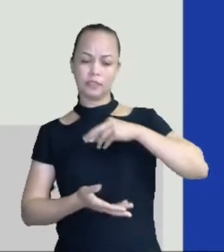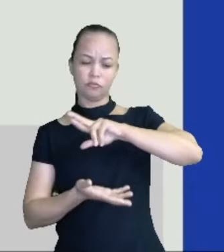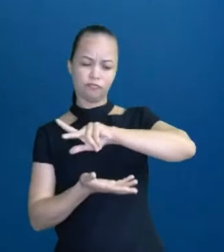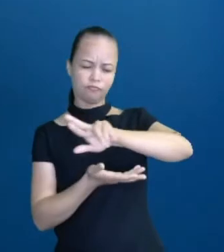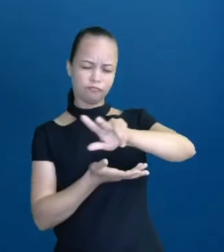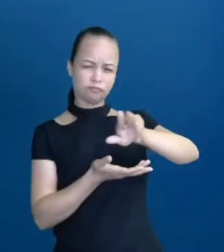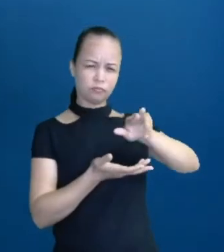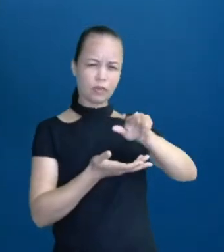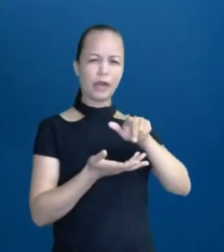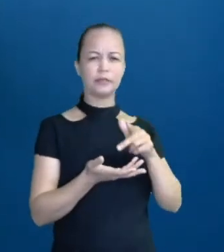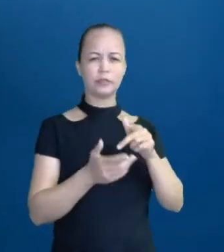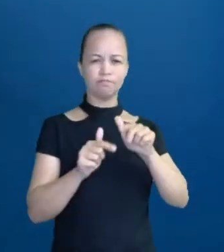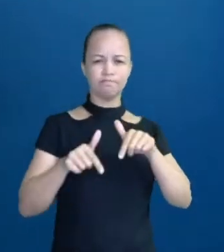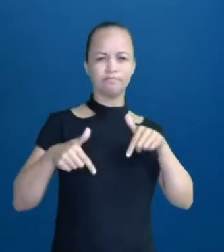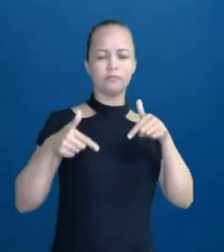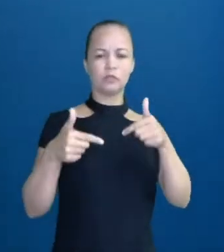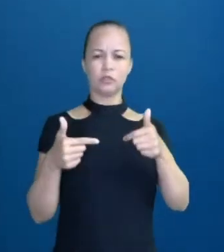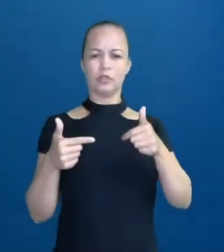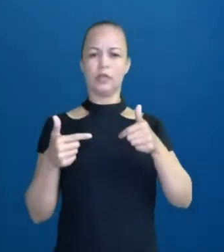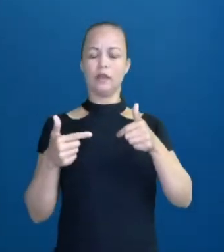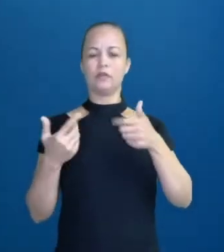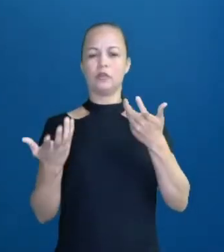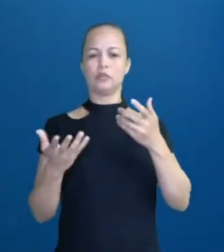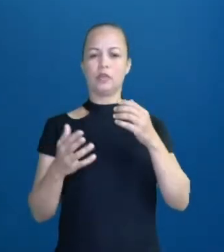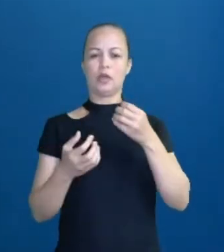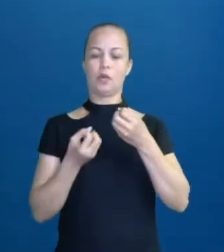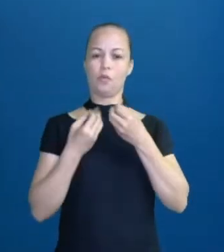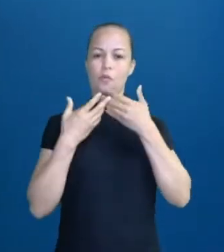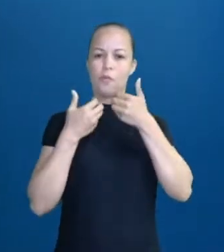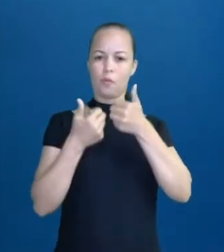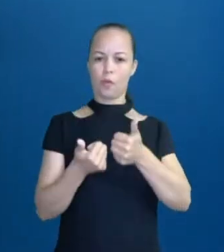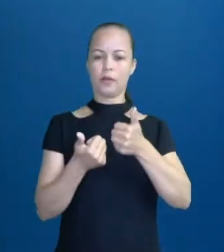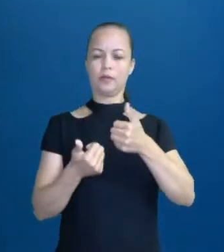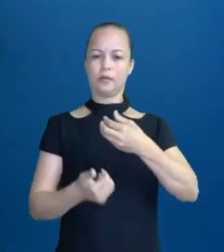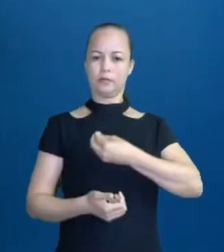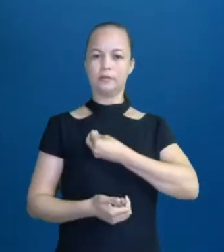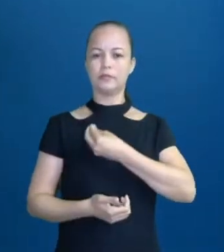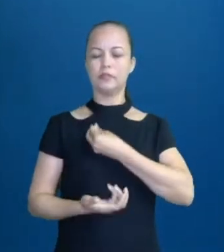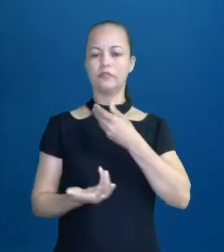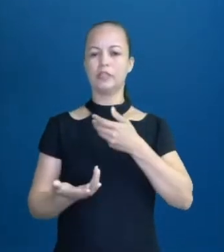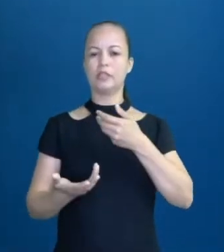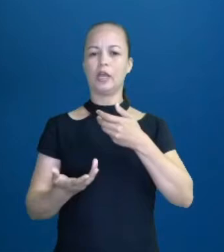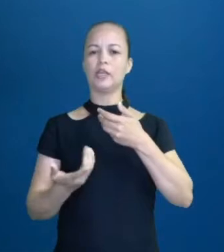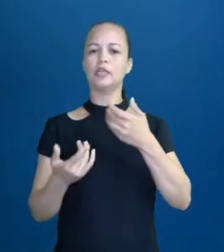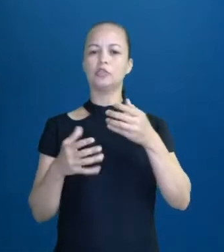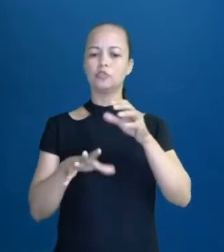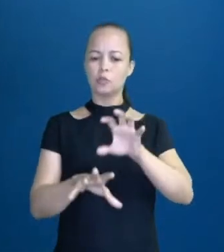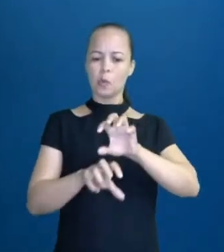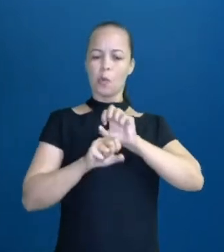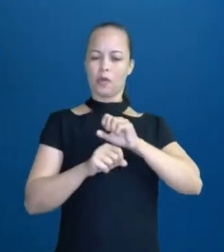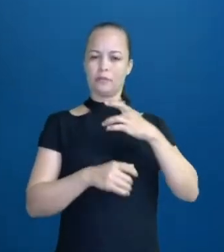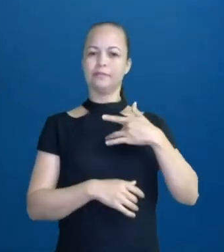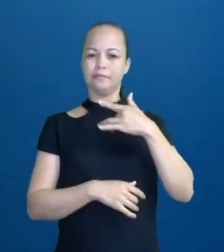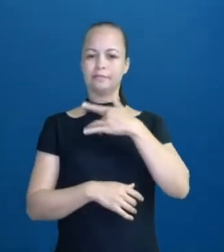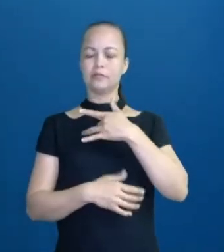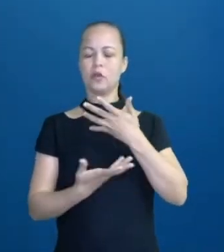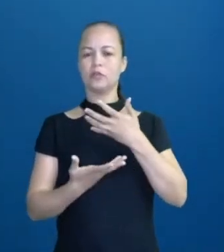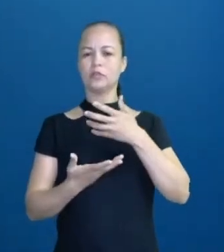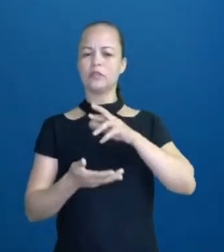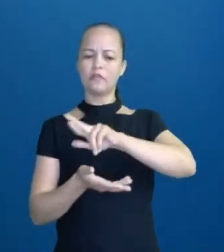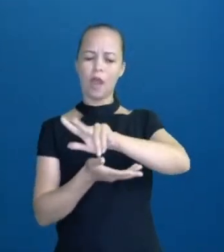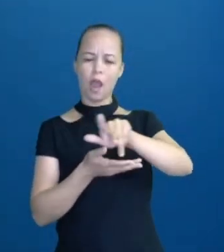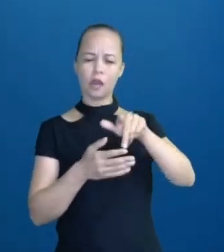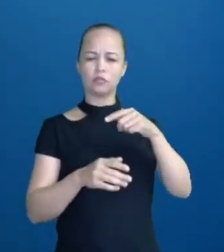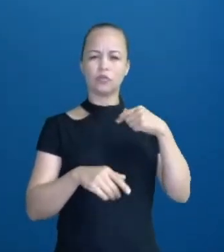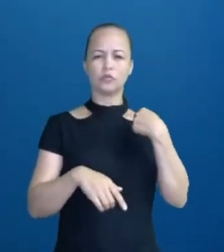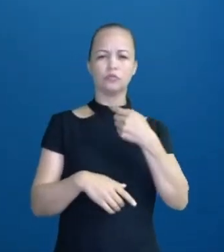que elevam a nossa qualidade de vida e nos proporcionam saúde, tá certo? Existem várias ações que a gente está no nosso